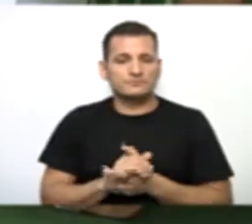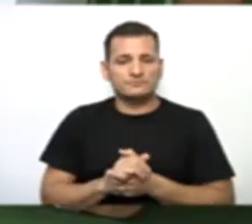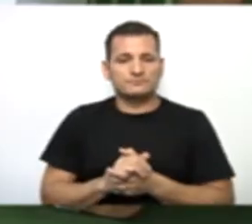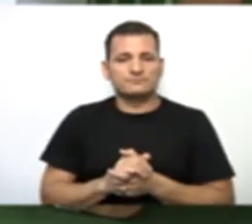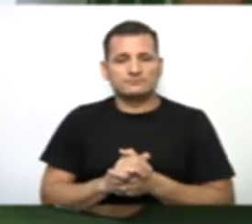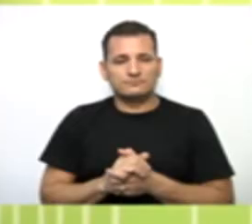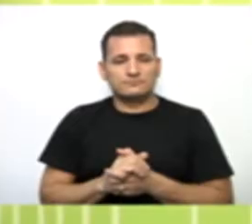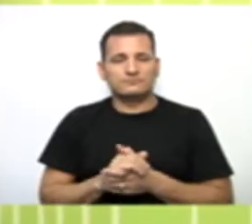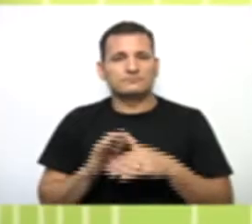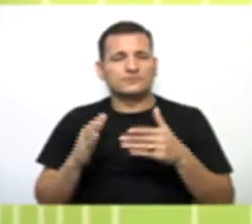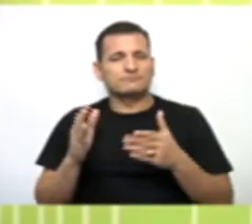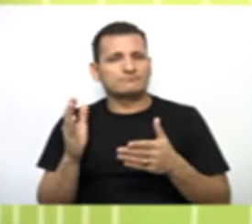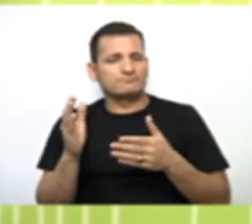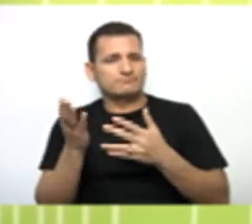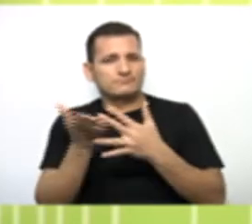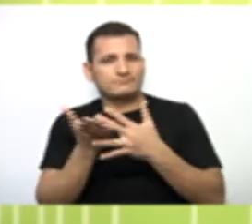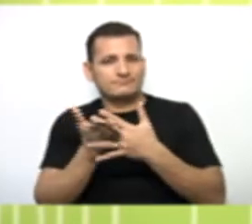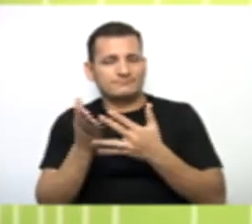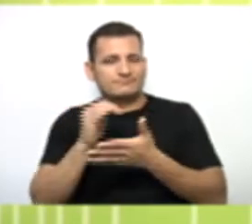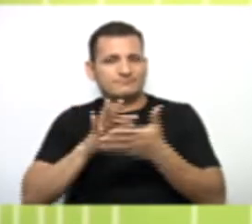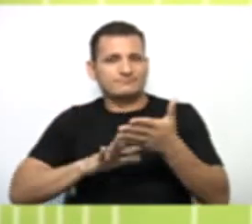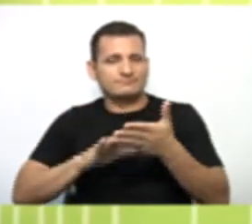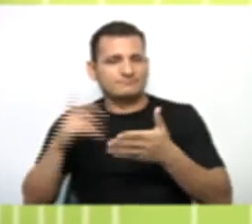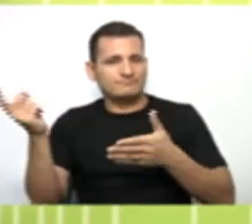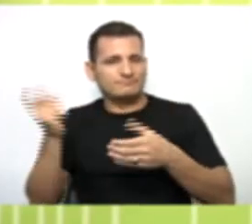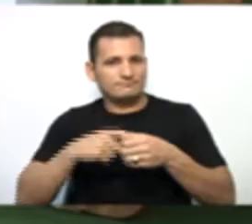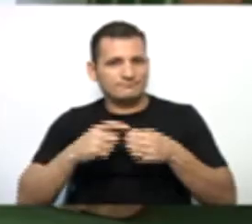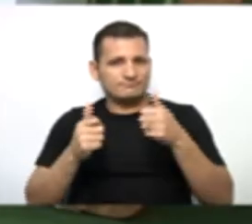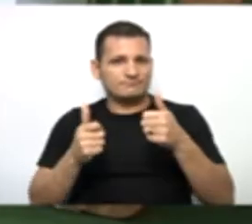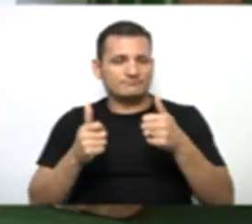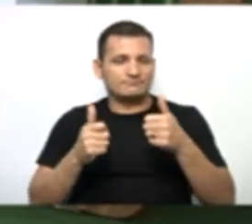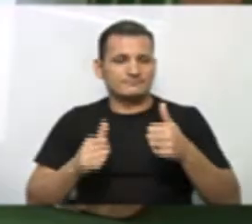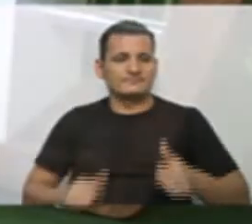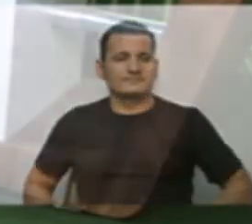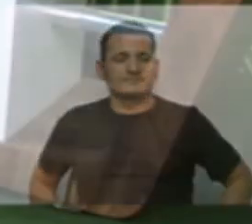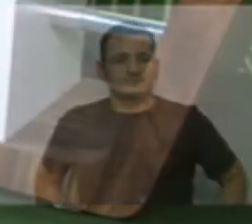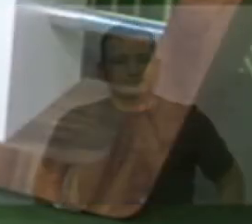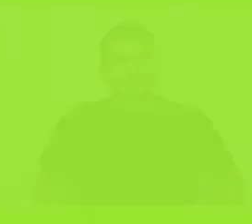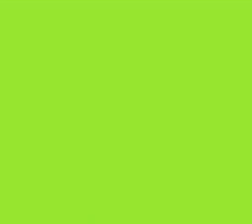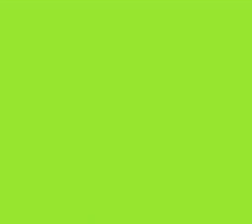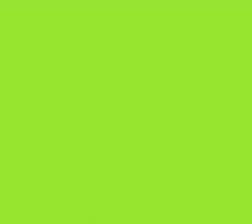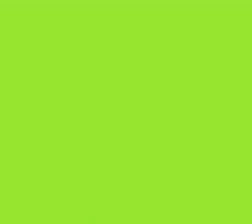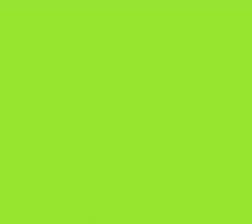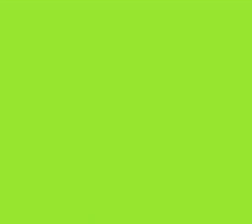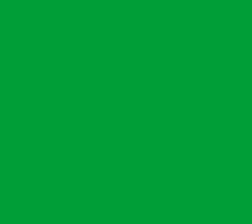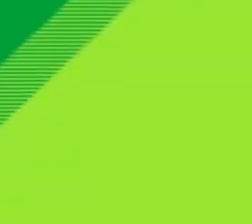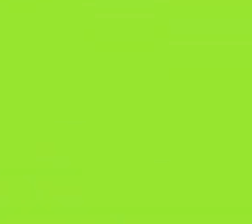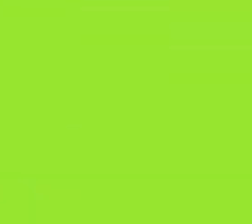Isso. Então vamos para a nossa atividade e voltamos já já, ok? Até mais, gente.